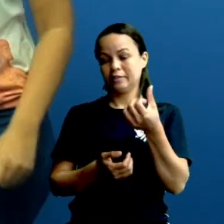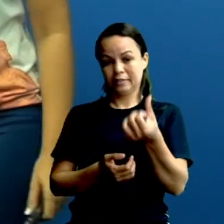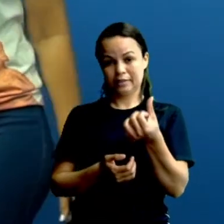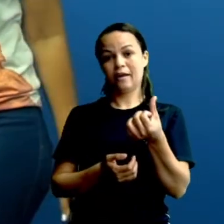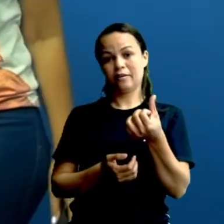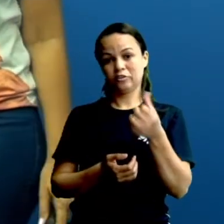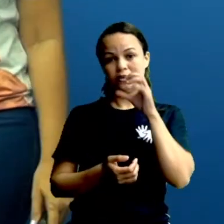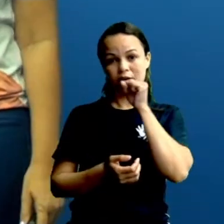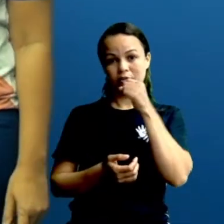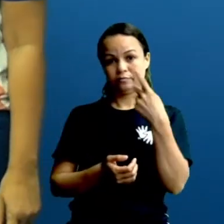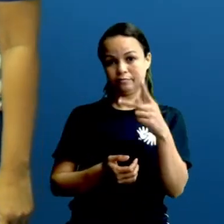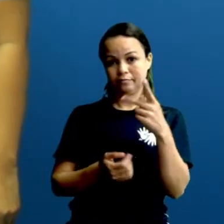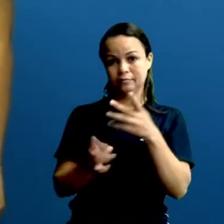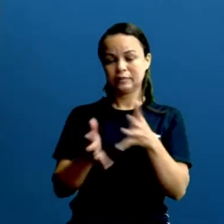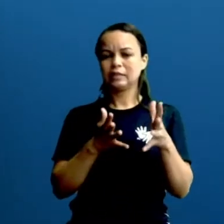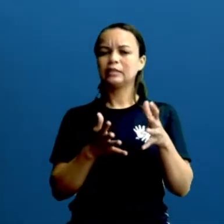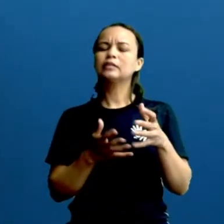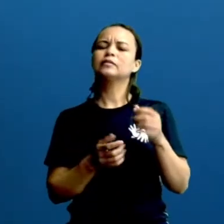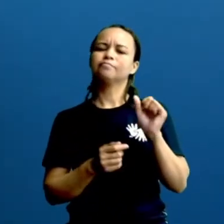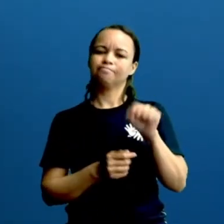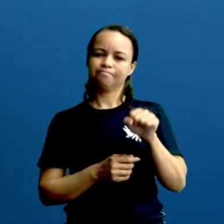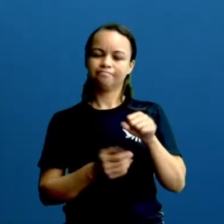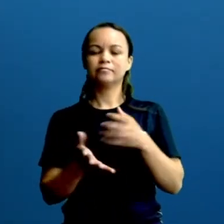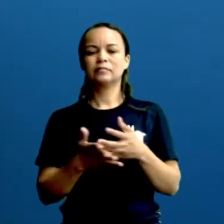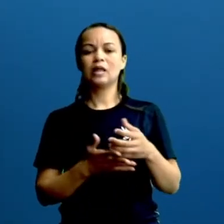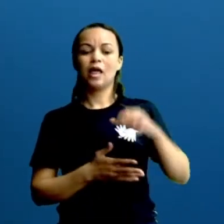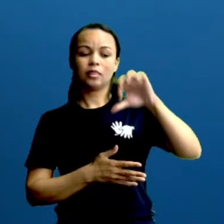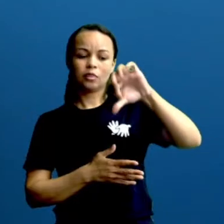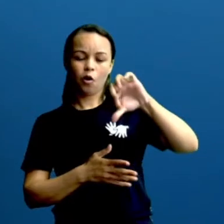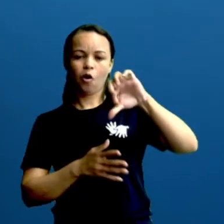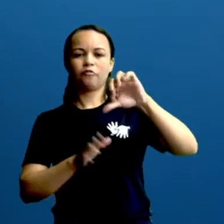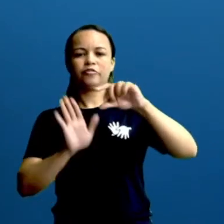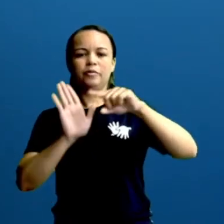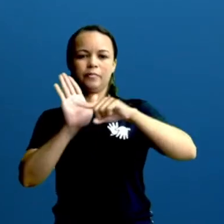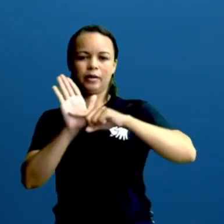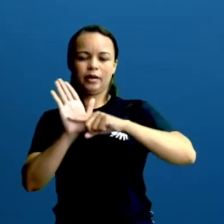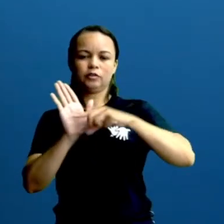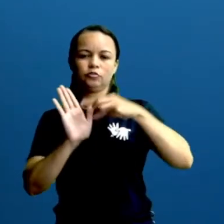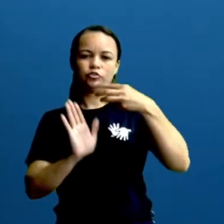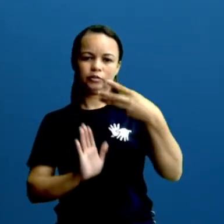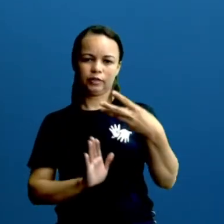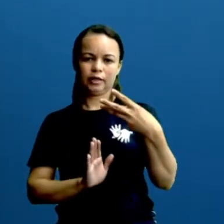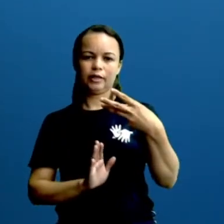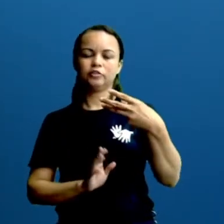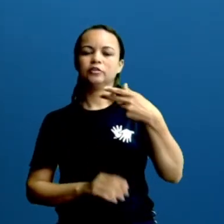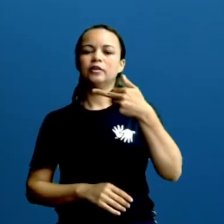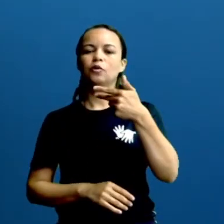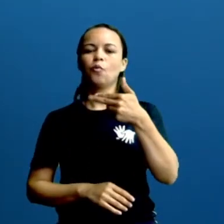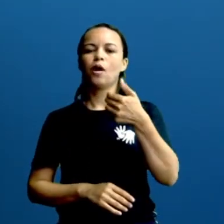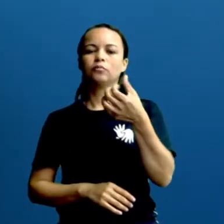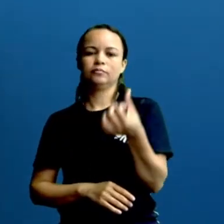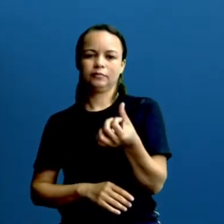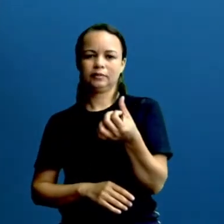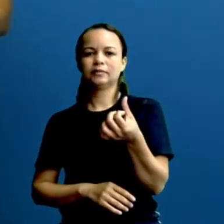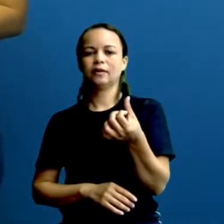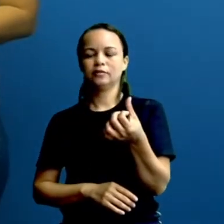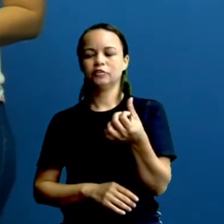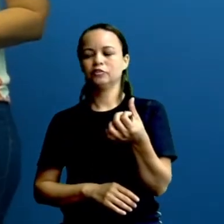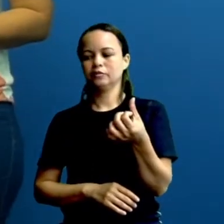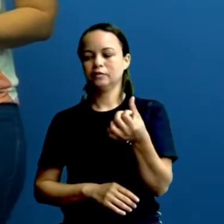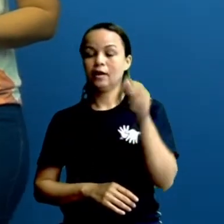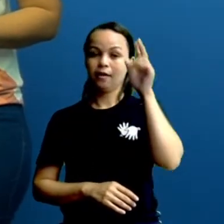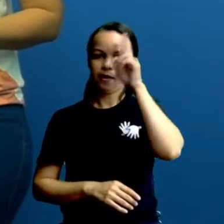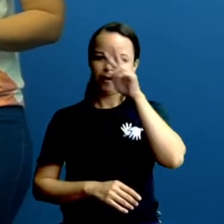isso mesmo. 9 menos 3 vai ser igual a 6.